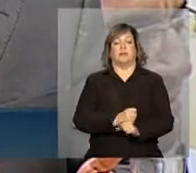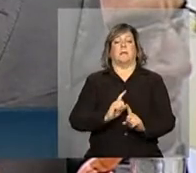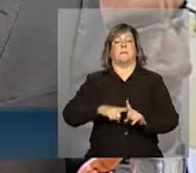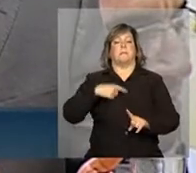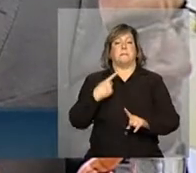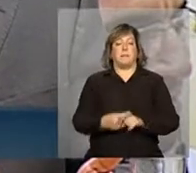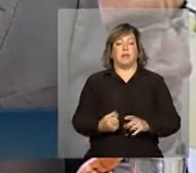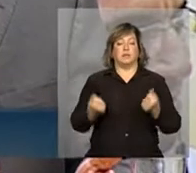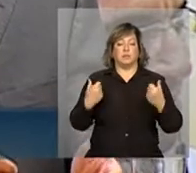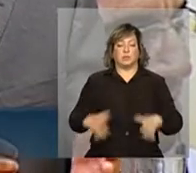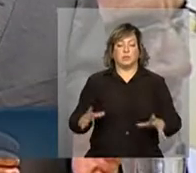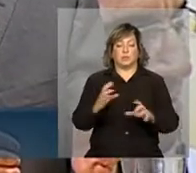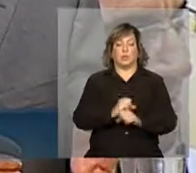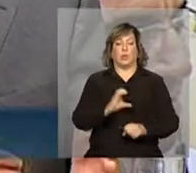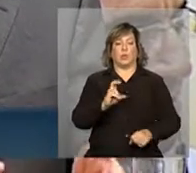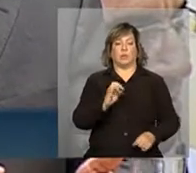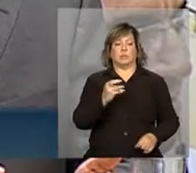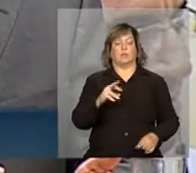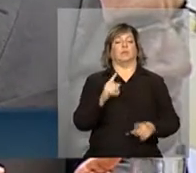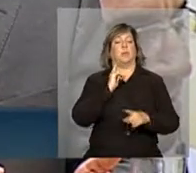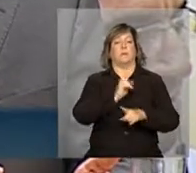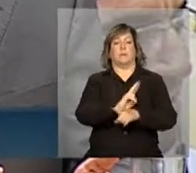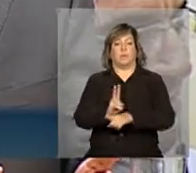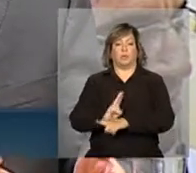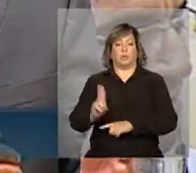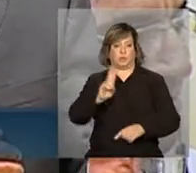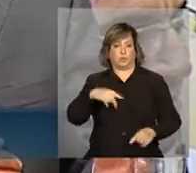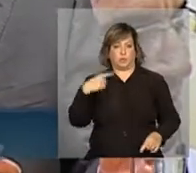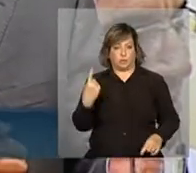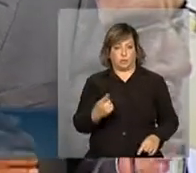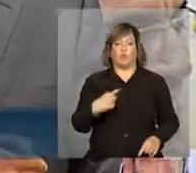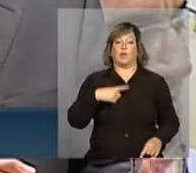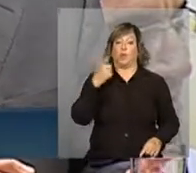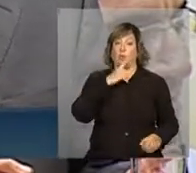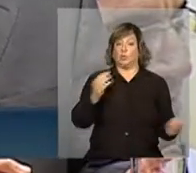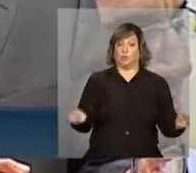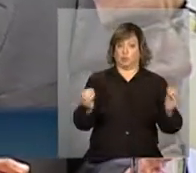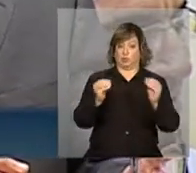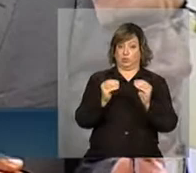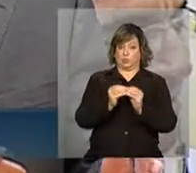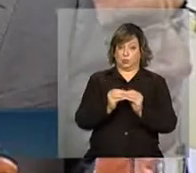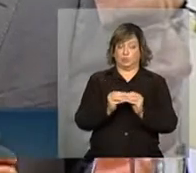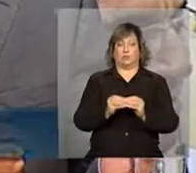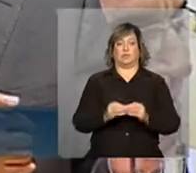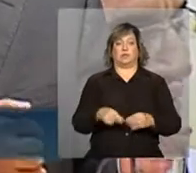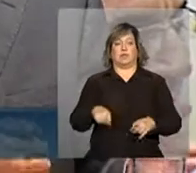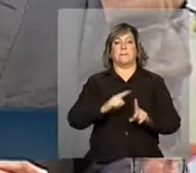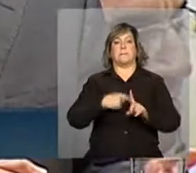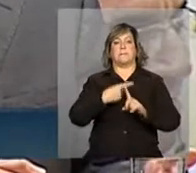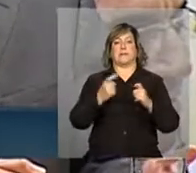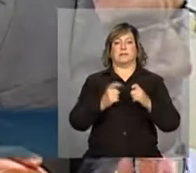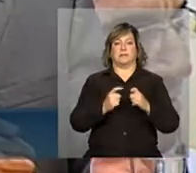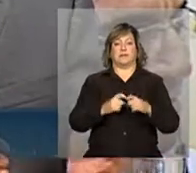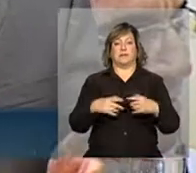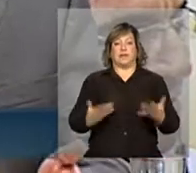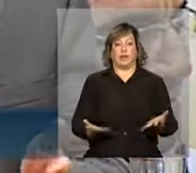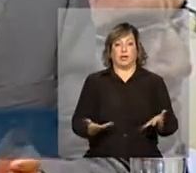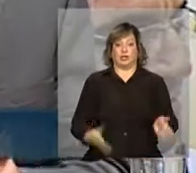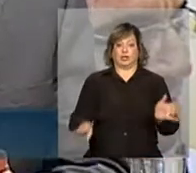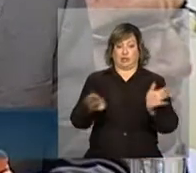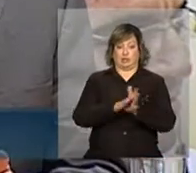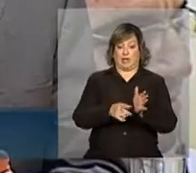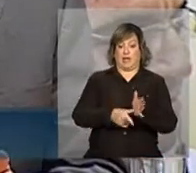custeio para manutenção das unidades monitoramento das Universidades aconteceram junto com mais médio estão chegando antes